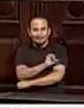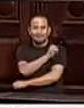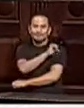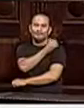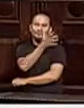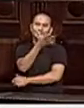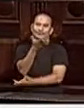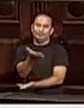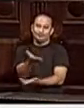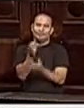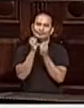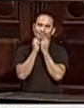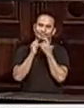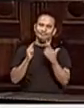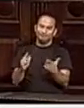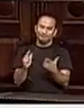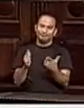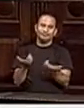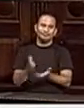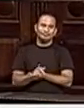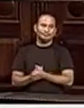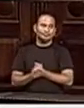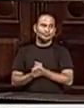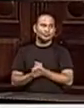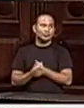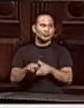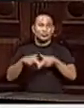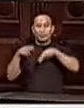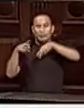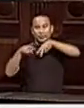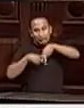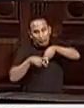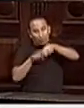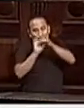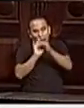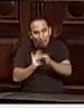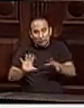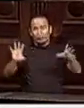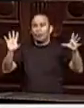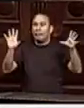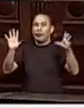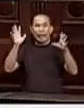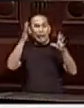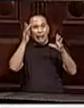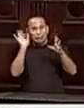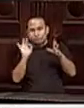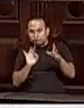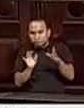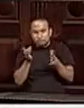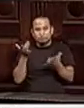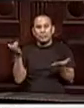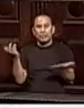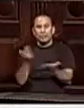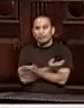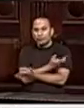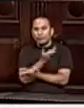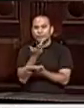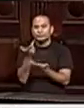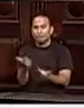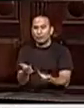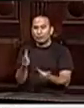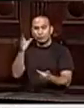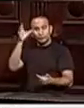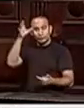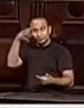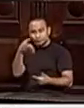Janeiro, exatamente com a prisão e soltura, e agora ninguém sabe o que vai acontecer como desdobramento da